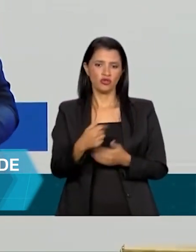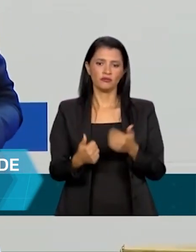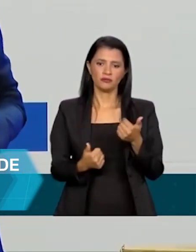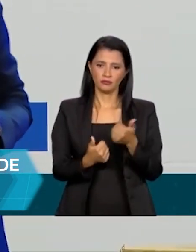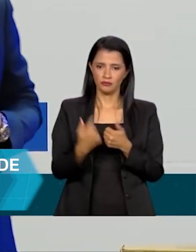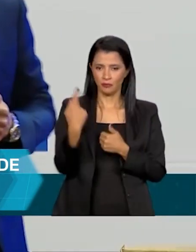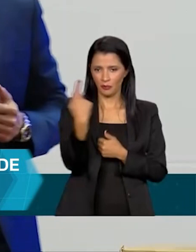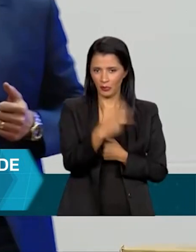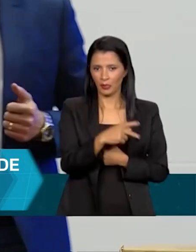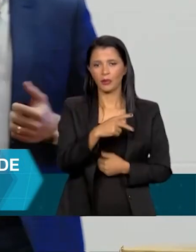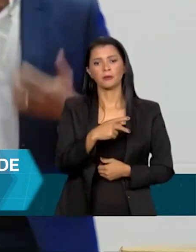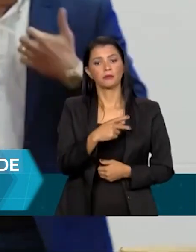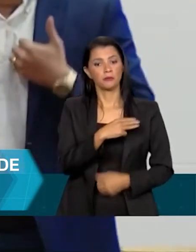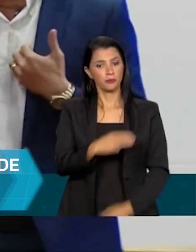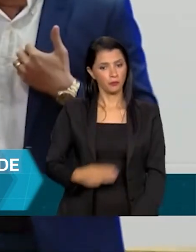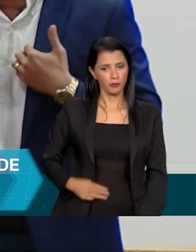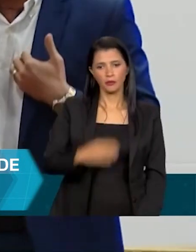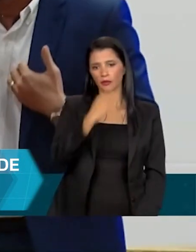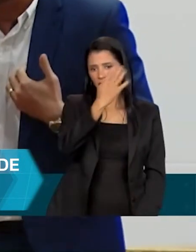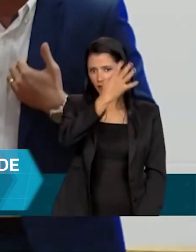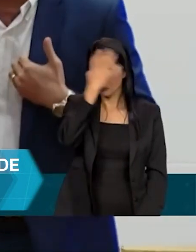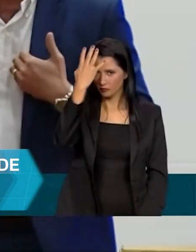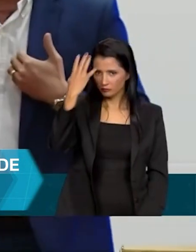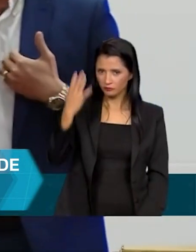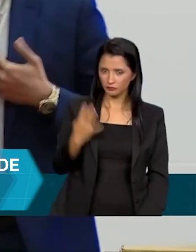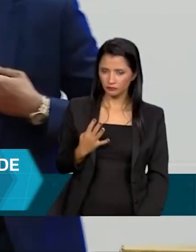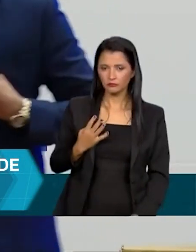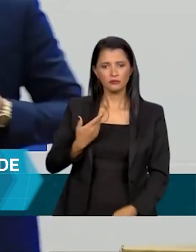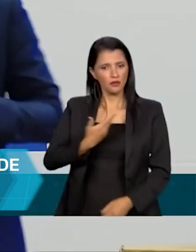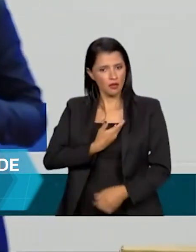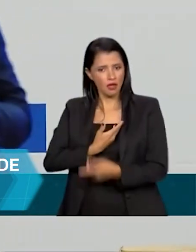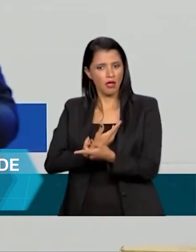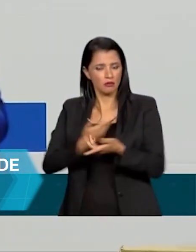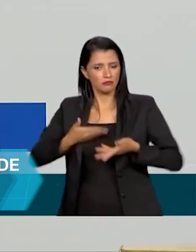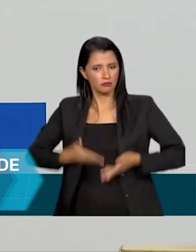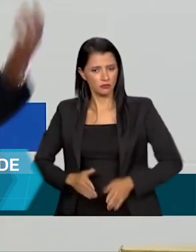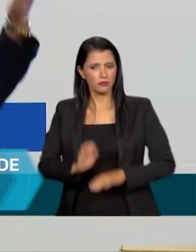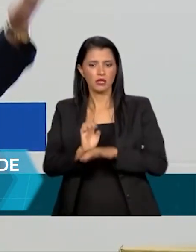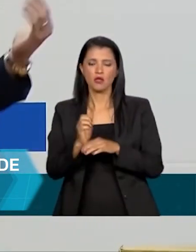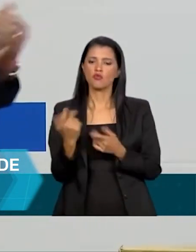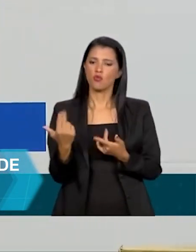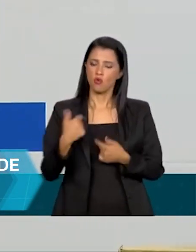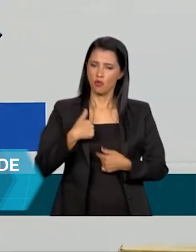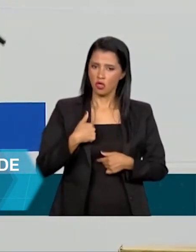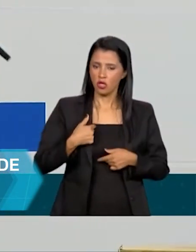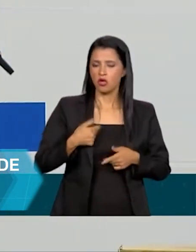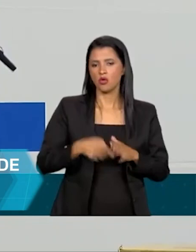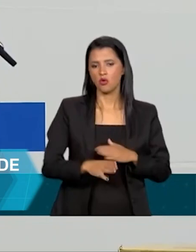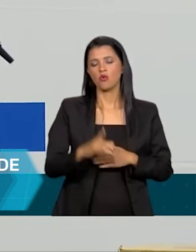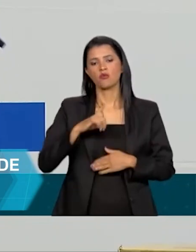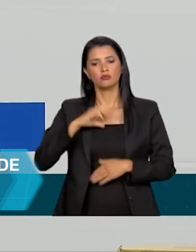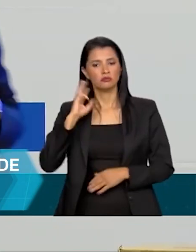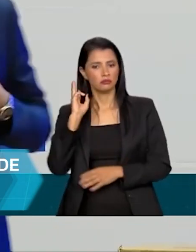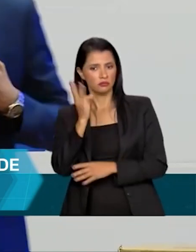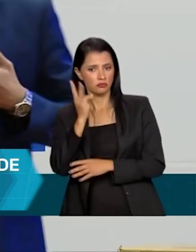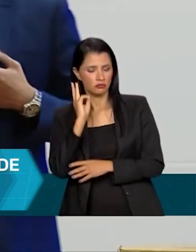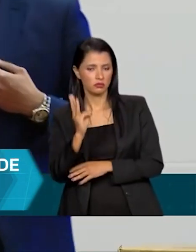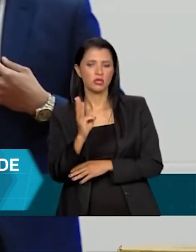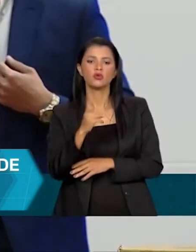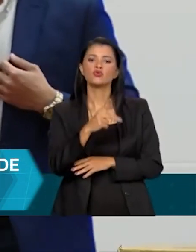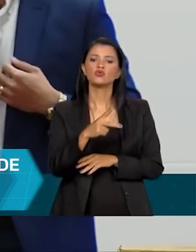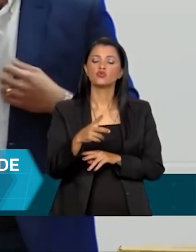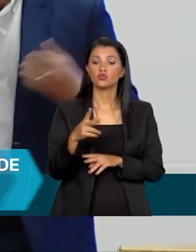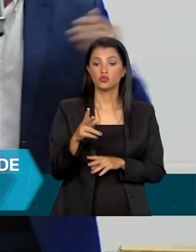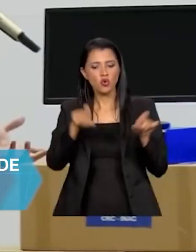ministra Sonia Guajajara. O ministro ainda diz que quando assumiu o ministério, viu como alguns programas não eram valorizados